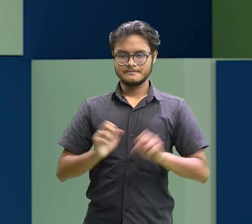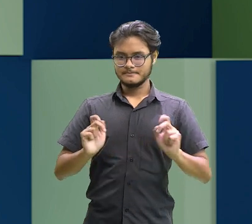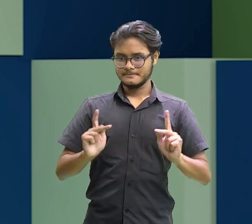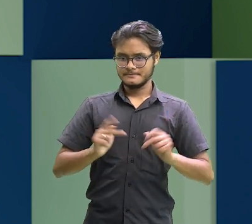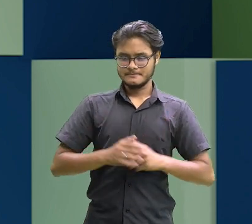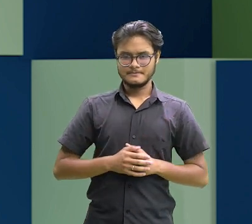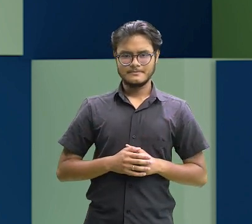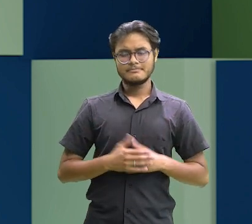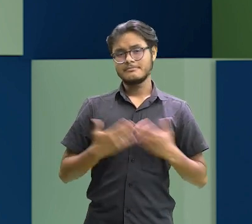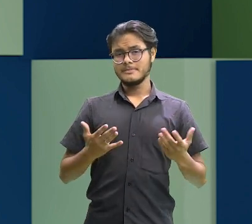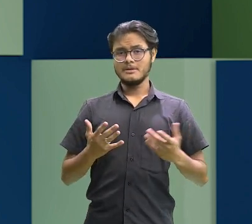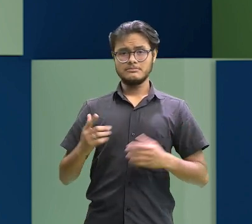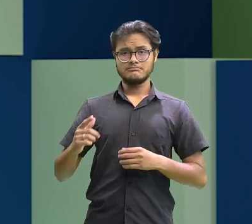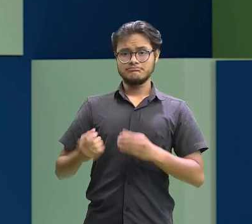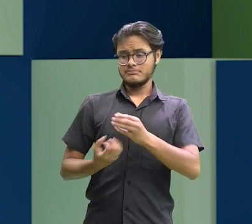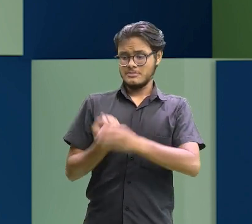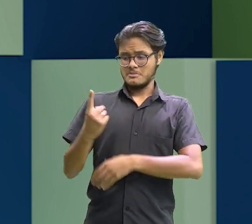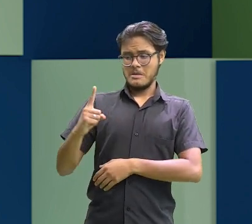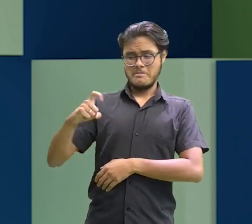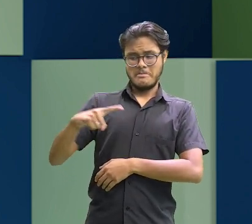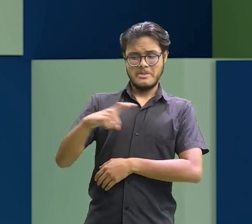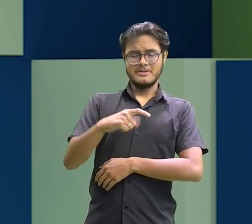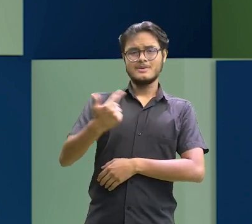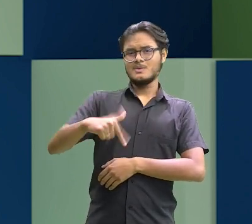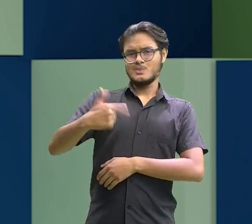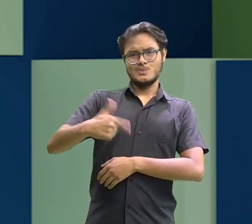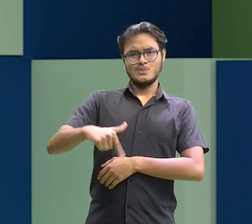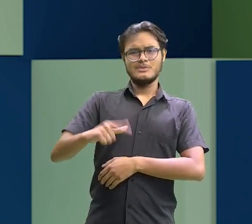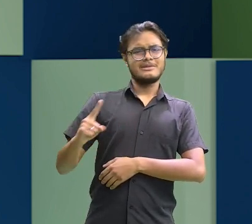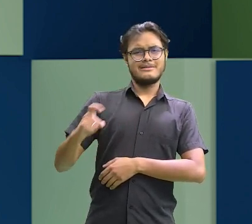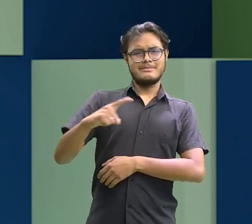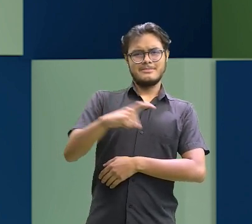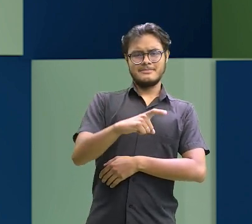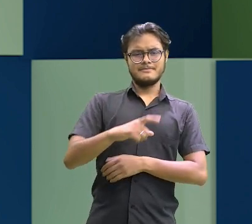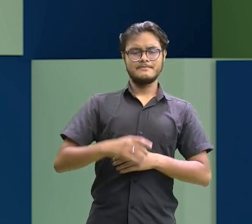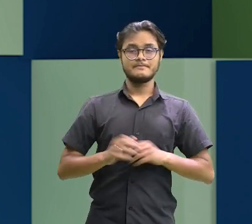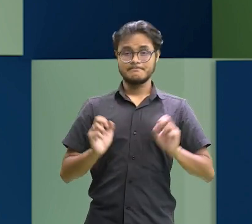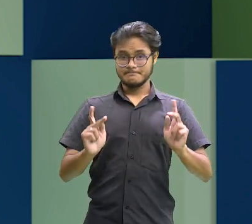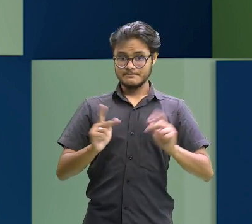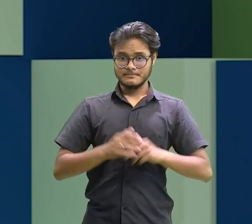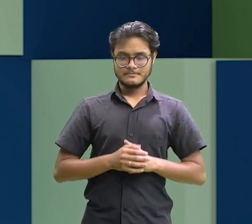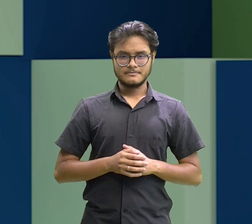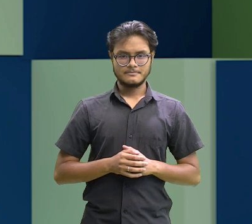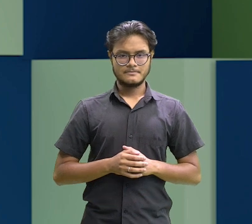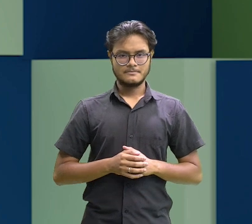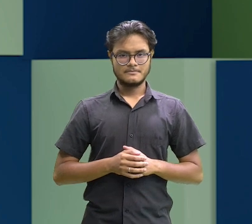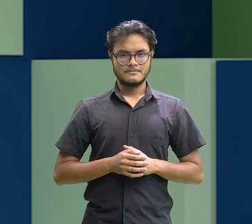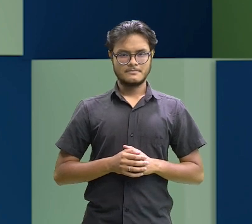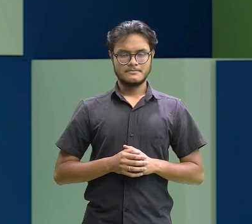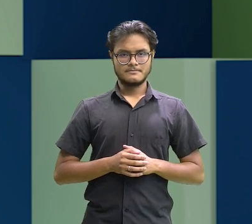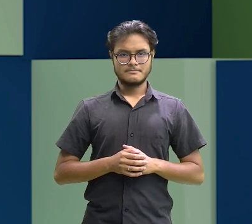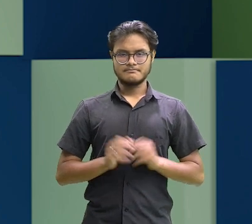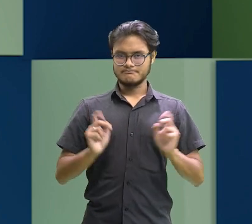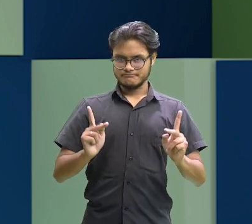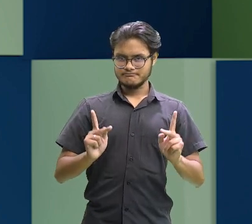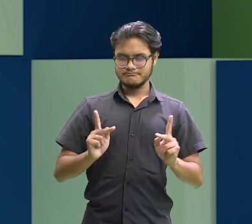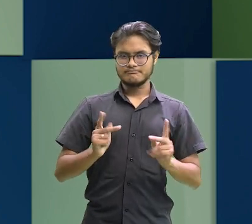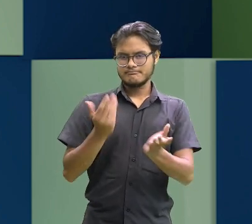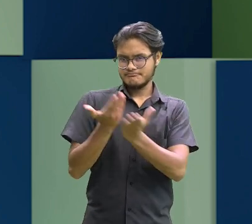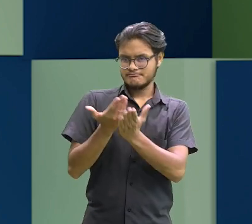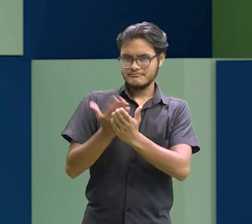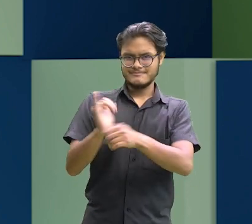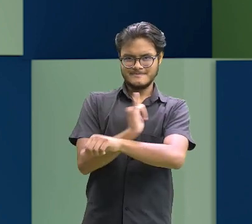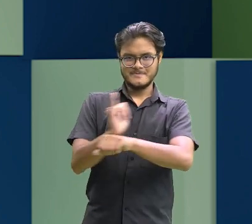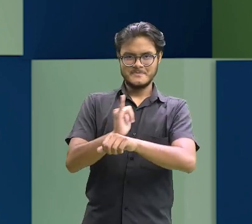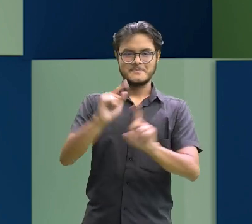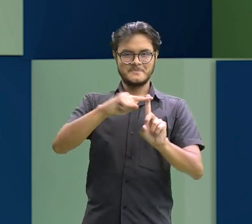glândulas, de modo que o sêmen não tenha mais os espermatozoides. Beleza? Viajaram comigo aí nos métodos contraceptivos,